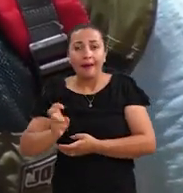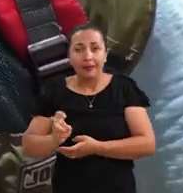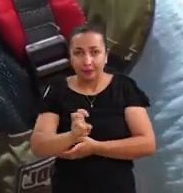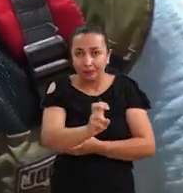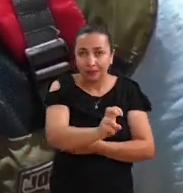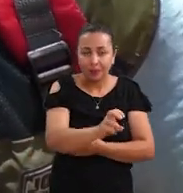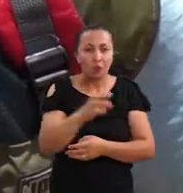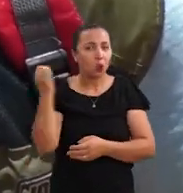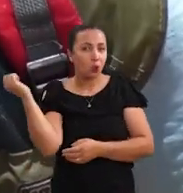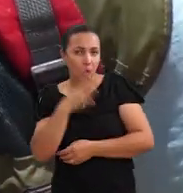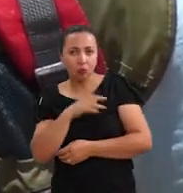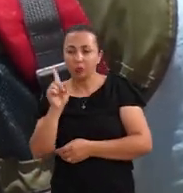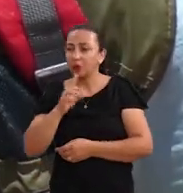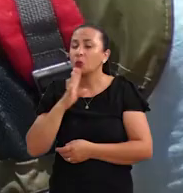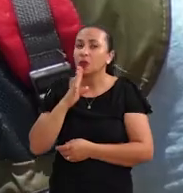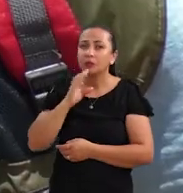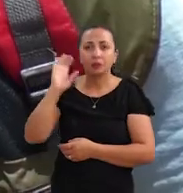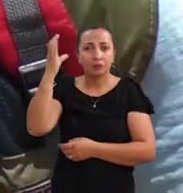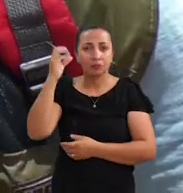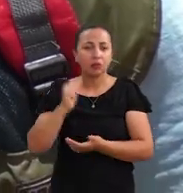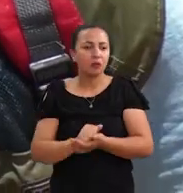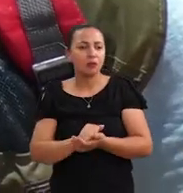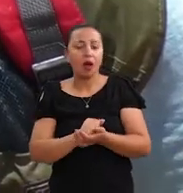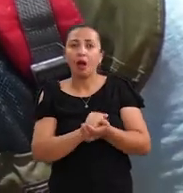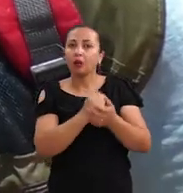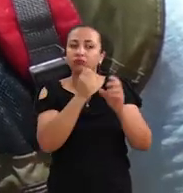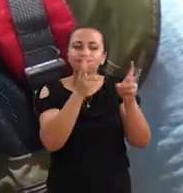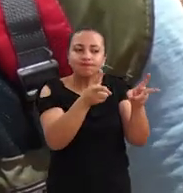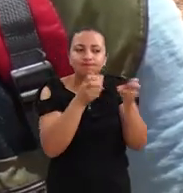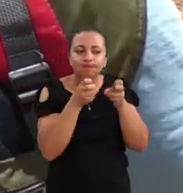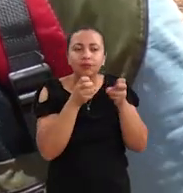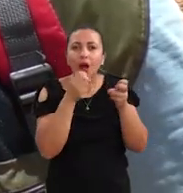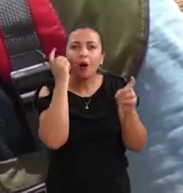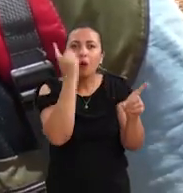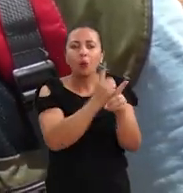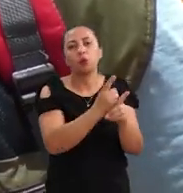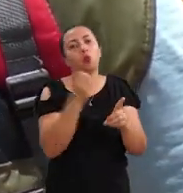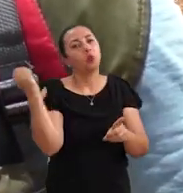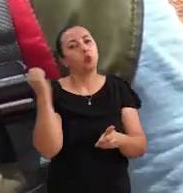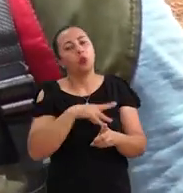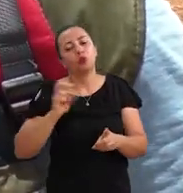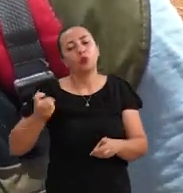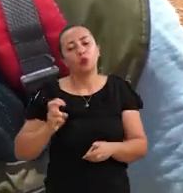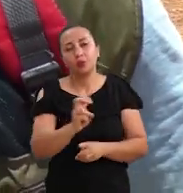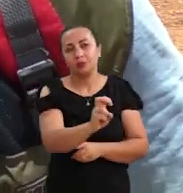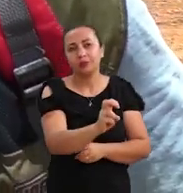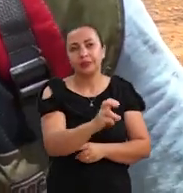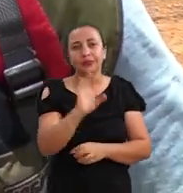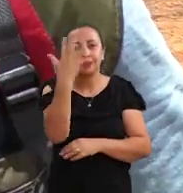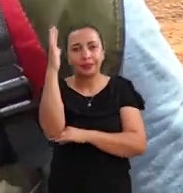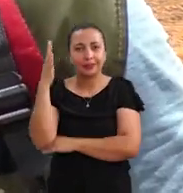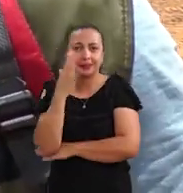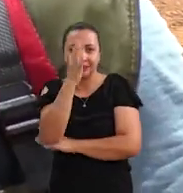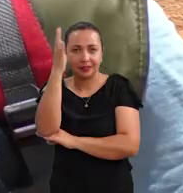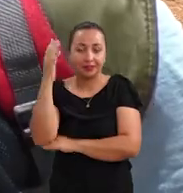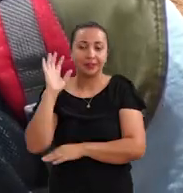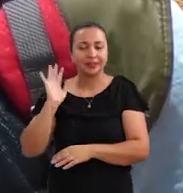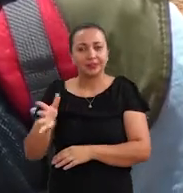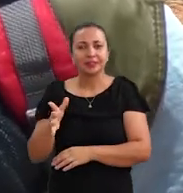espécies novas, né, não conhecidas pela ciência, elas foram descritas nesses anos. Então, esses fragmentos de floresta, apesar